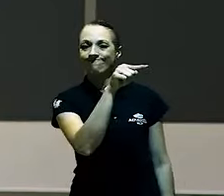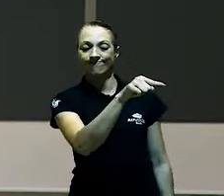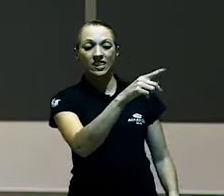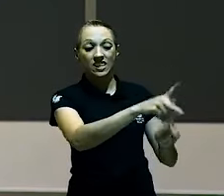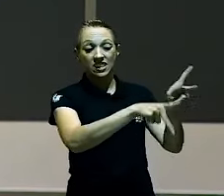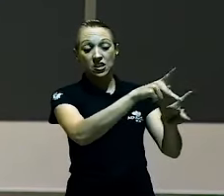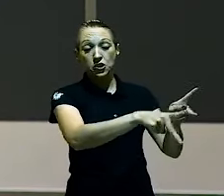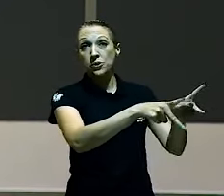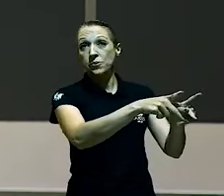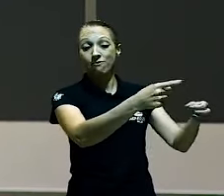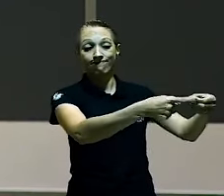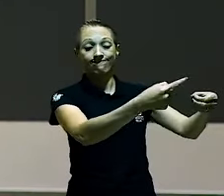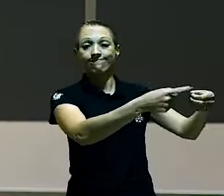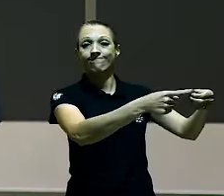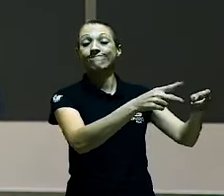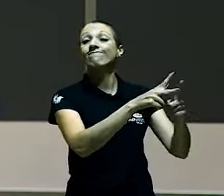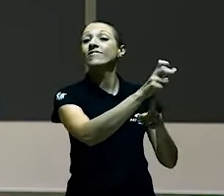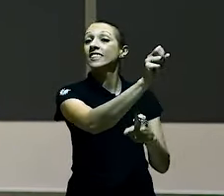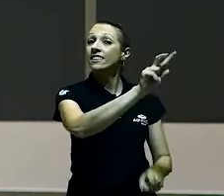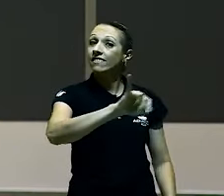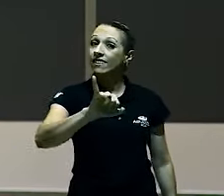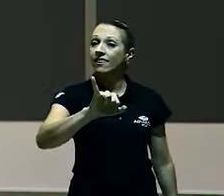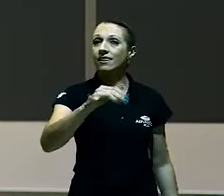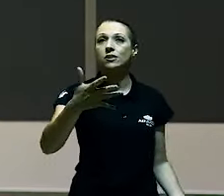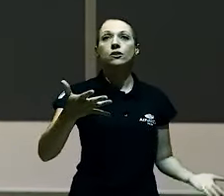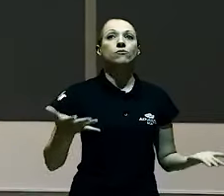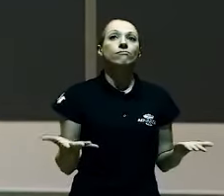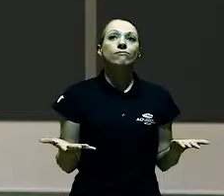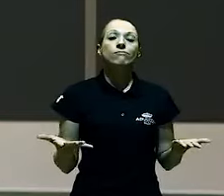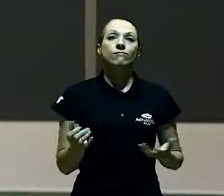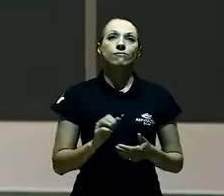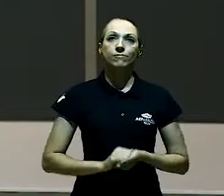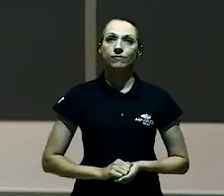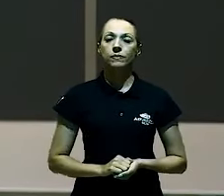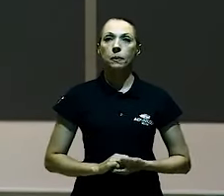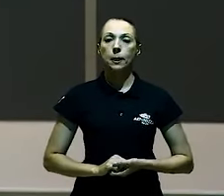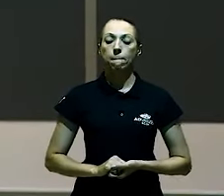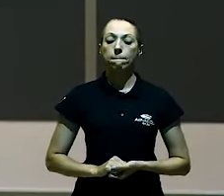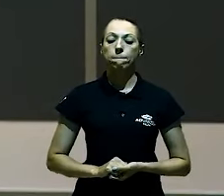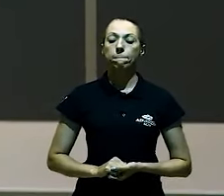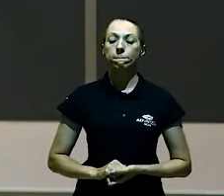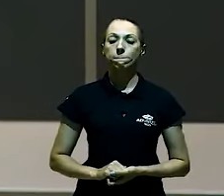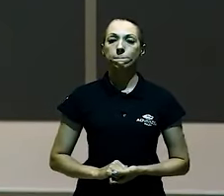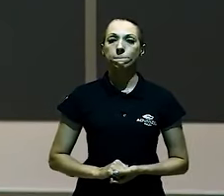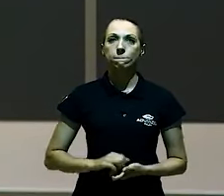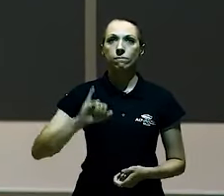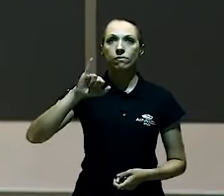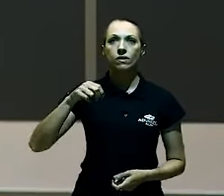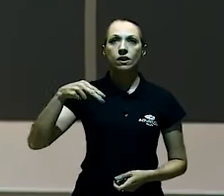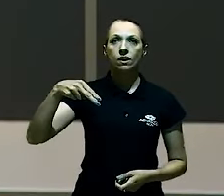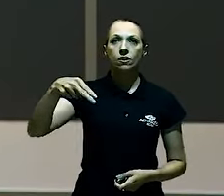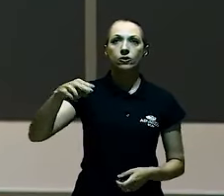povo e expressar a sua misericórdia. Irmãos, me permitam um parêntese nesse momento. Jonas tem muitos